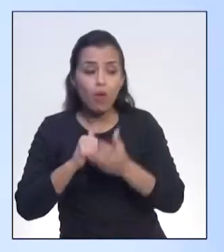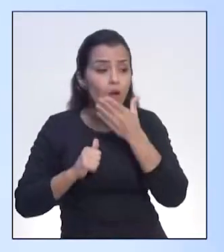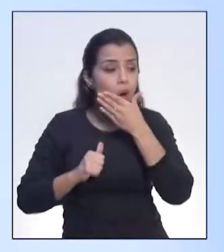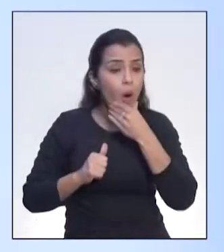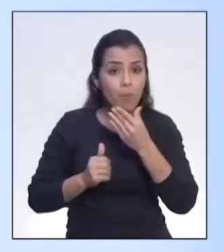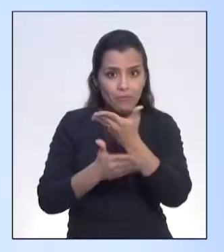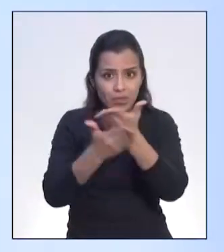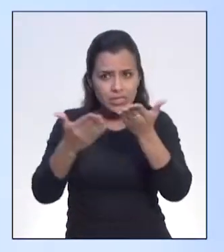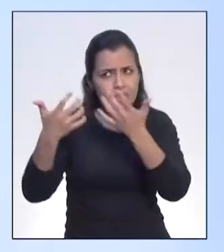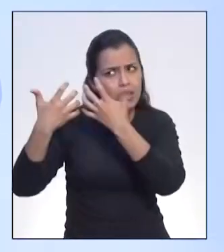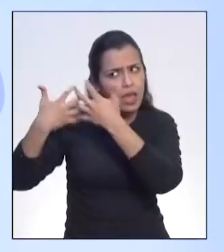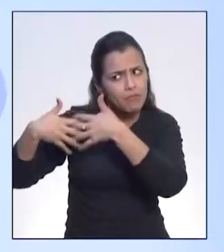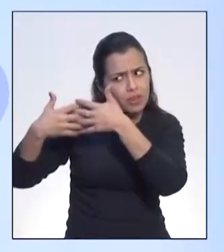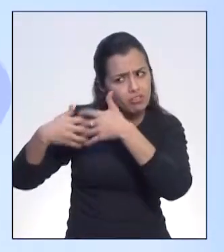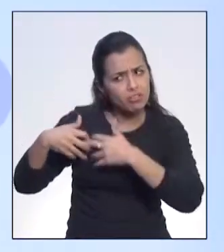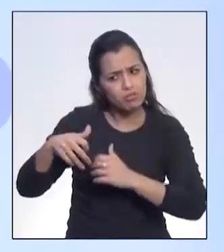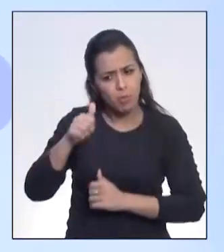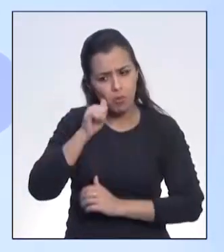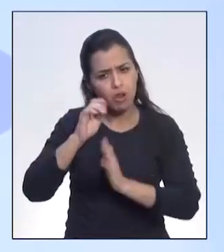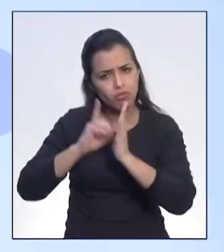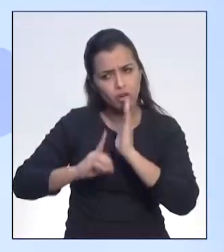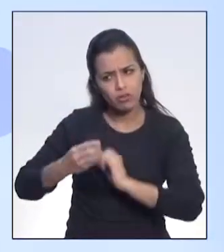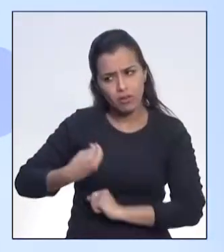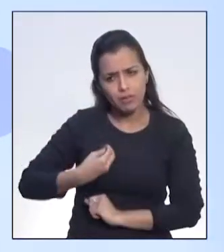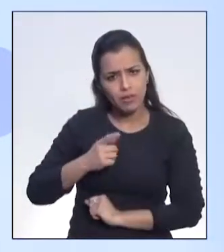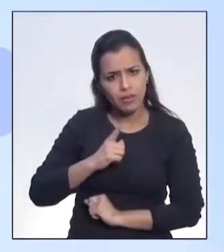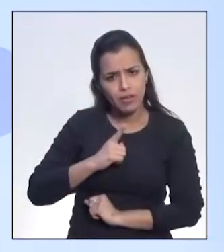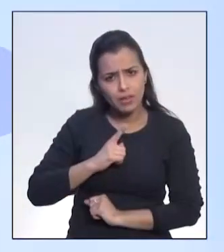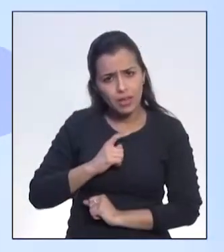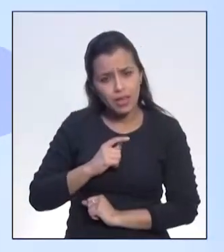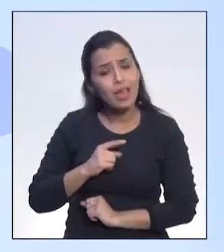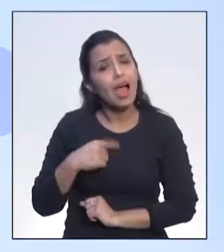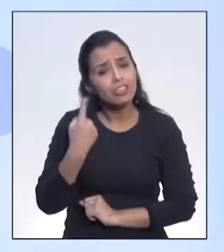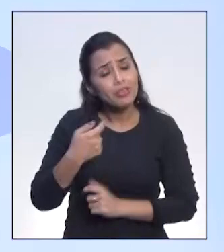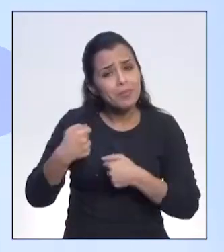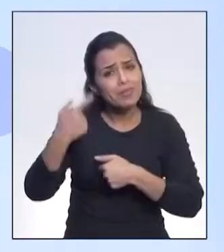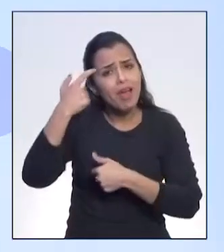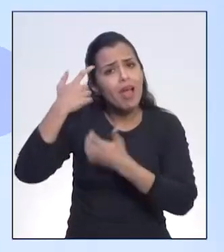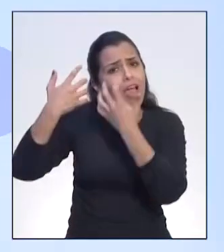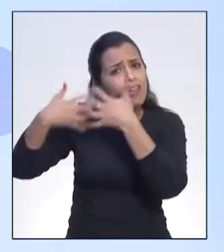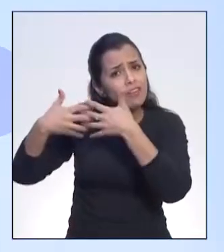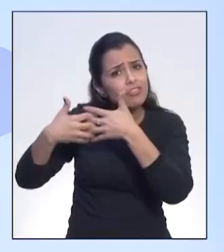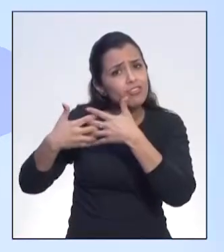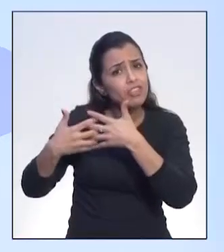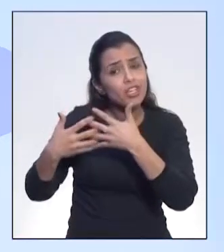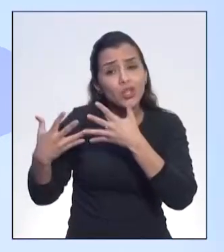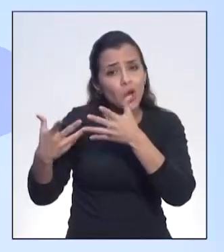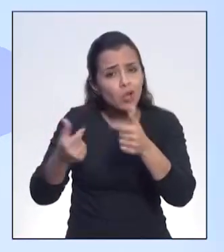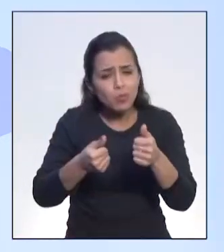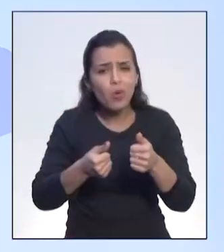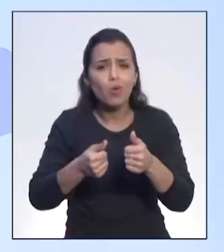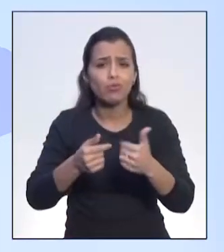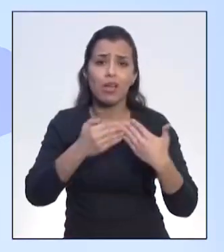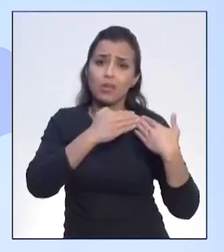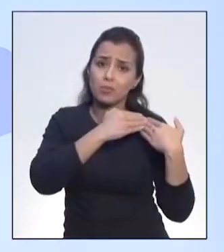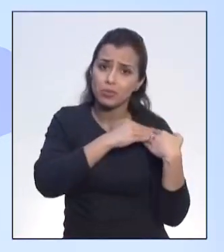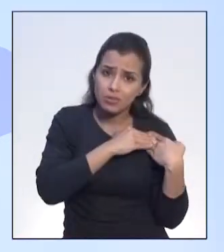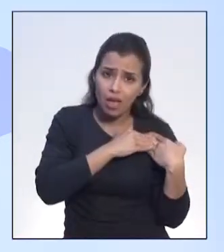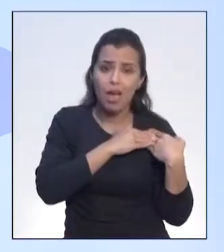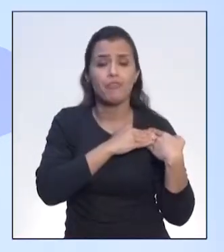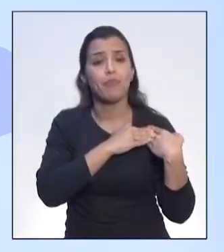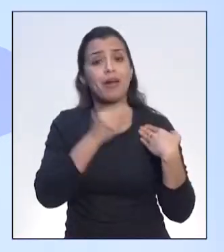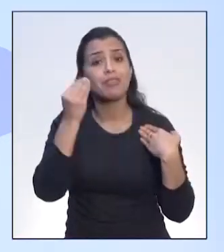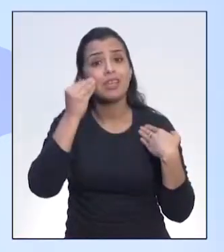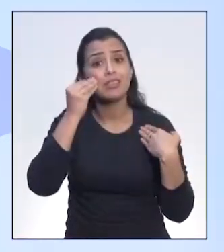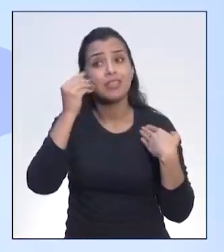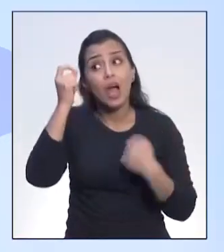refletiram que as mulheres têm o direito à vida, nós também precisamos refletir que somos todos responsáveis por mudar por essa cultura.